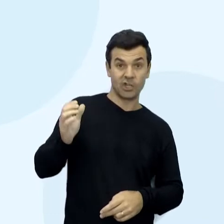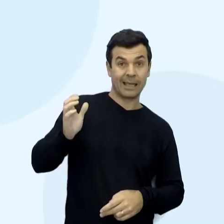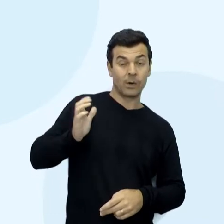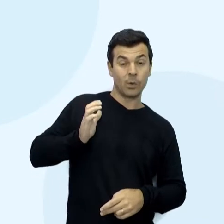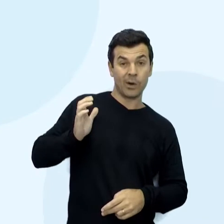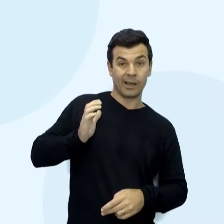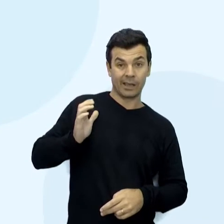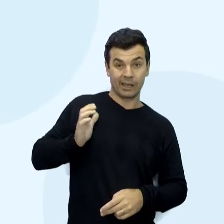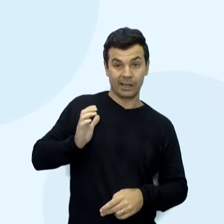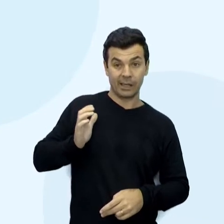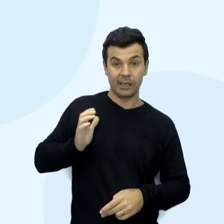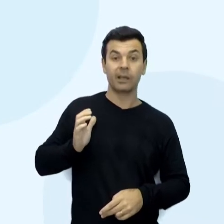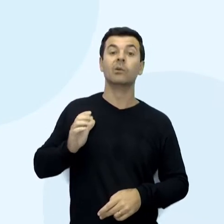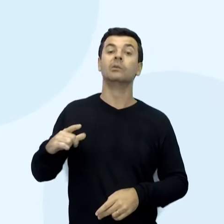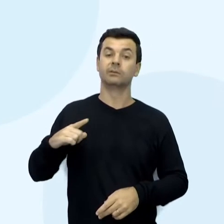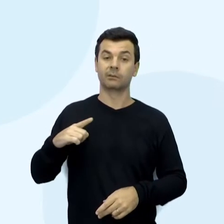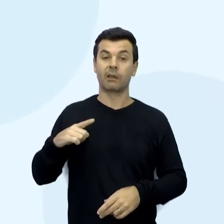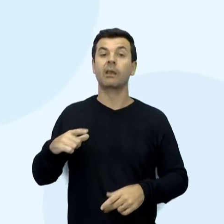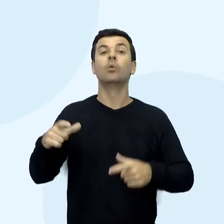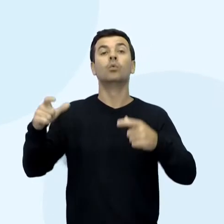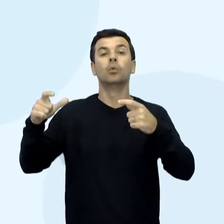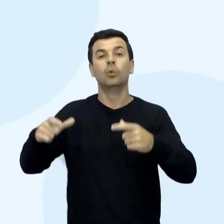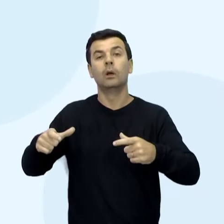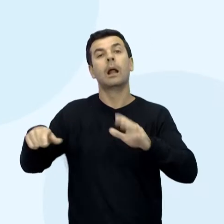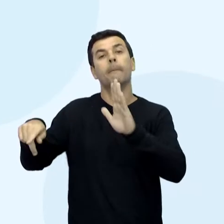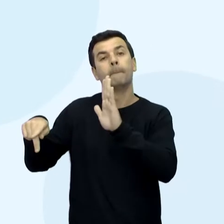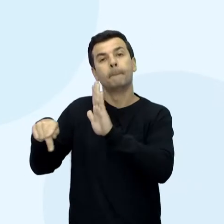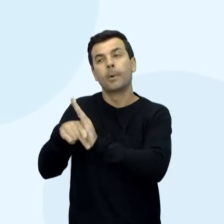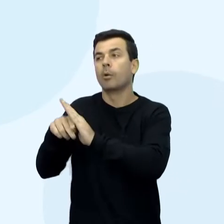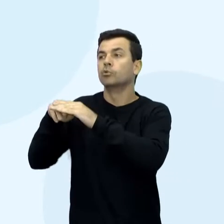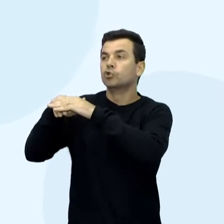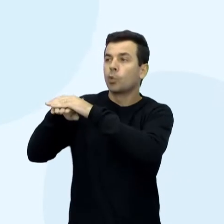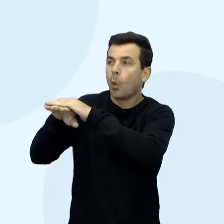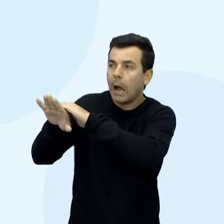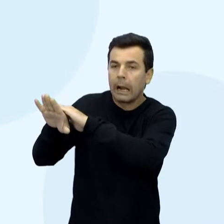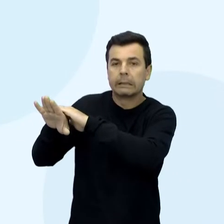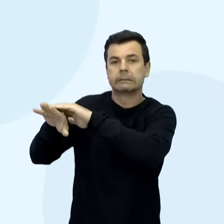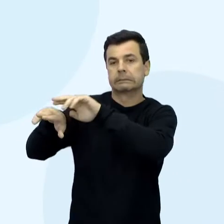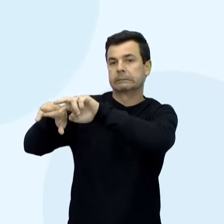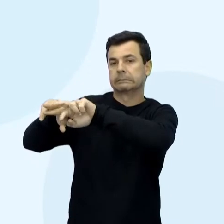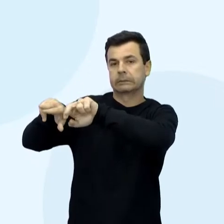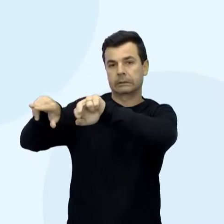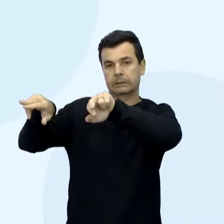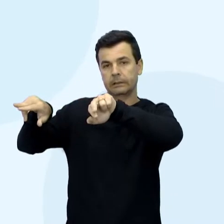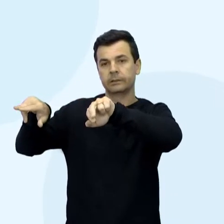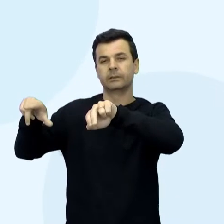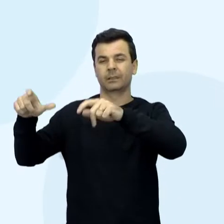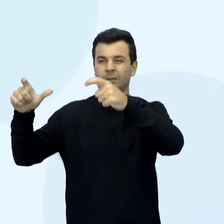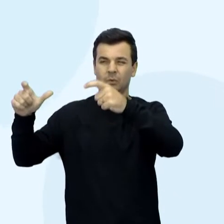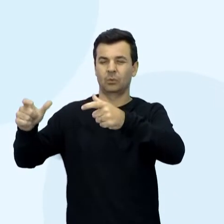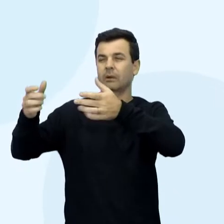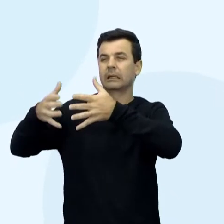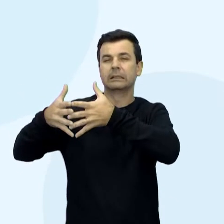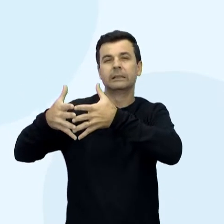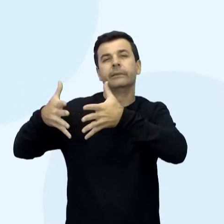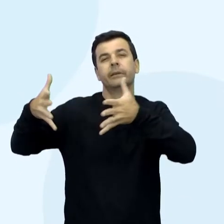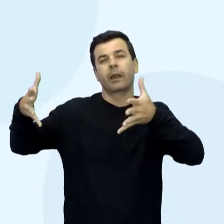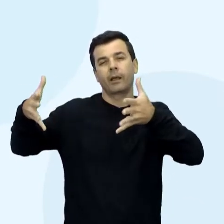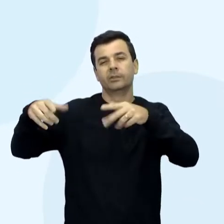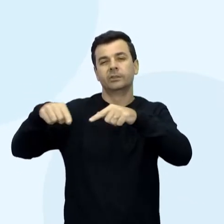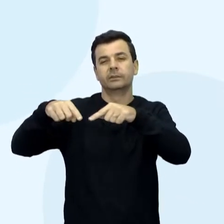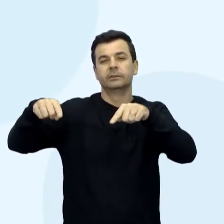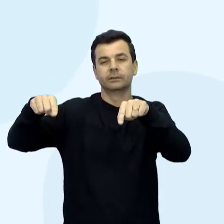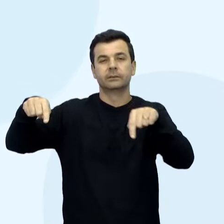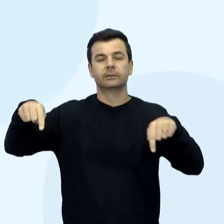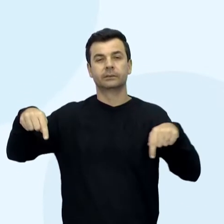você teria esses gabinetes, onde basicamente a gente vai ter grandes espaços, né, grandes salões,